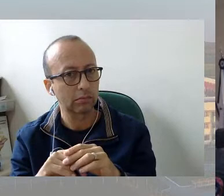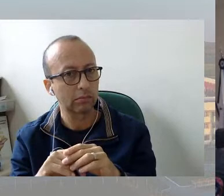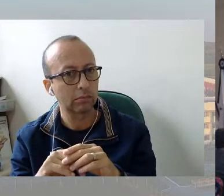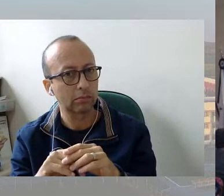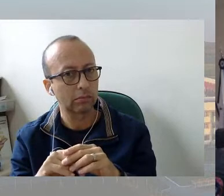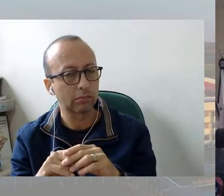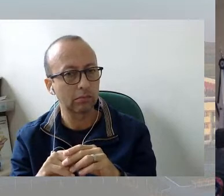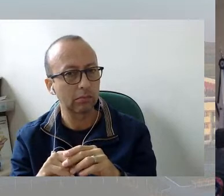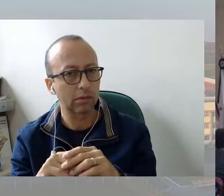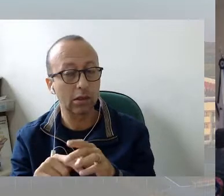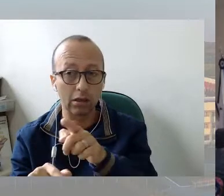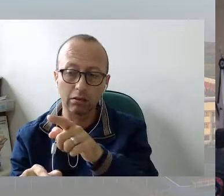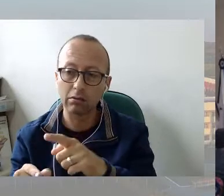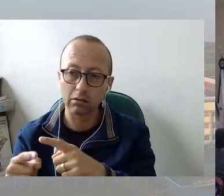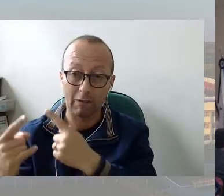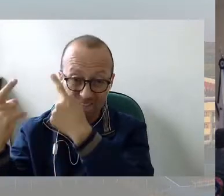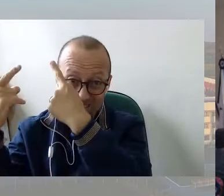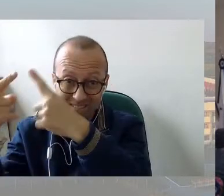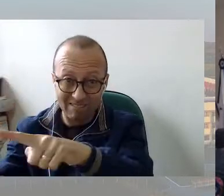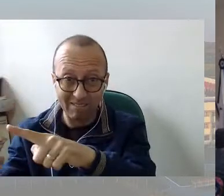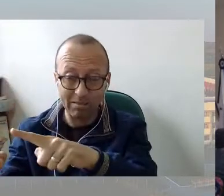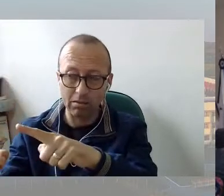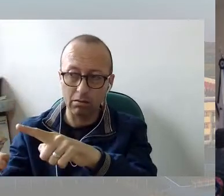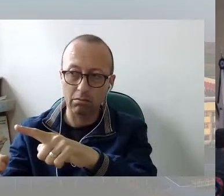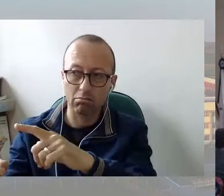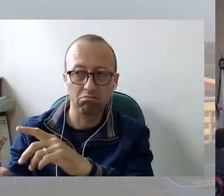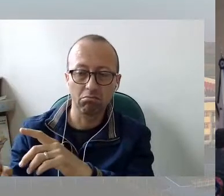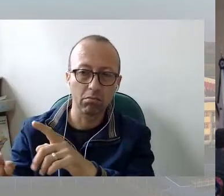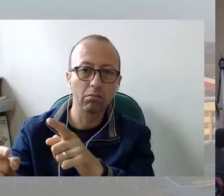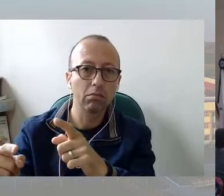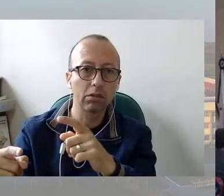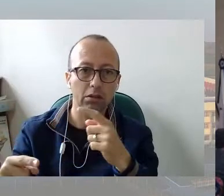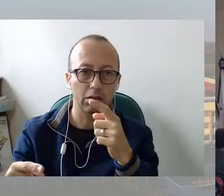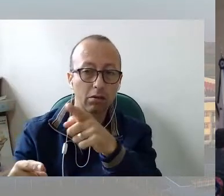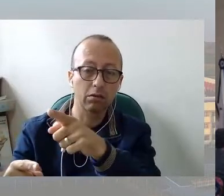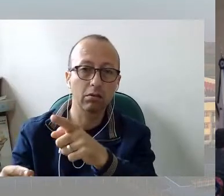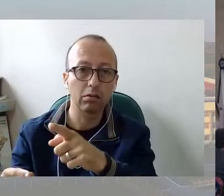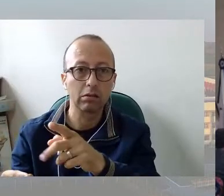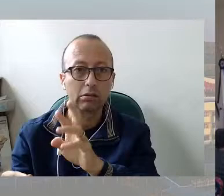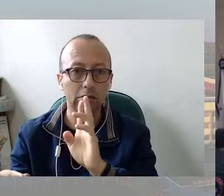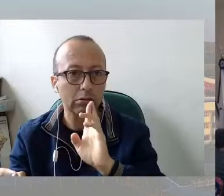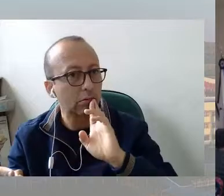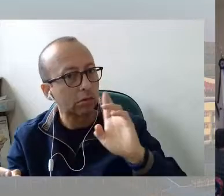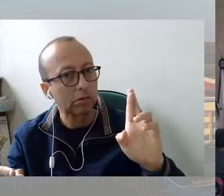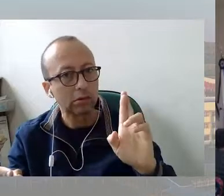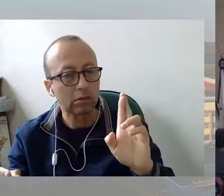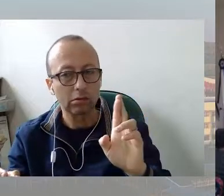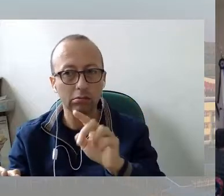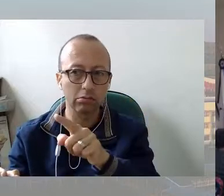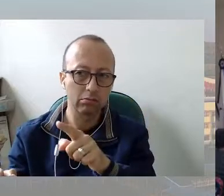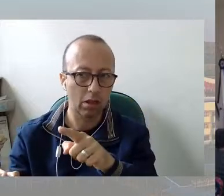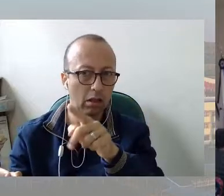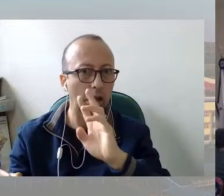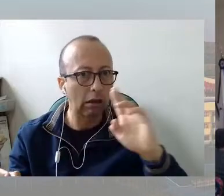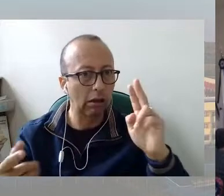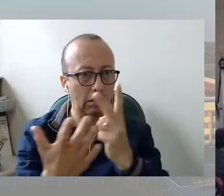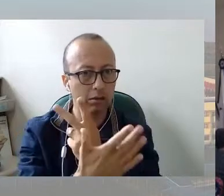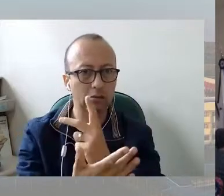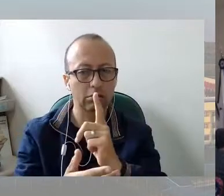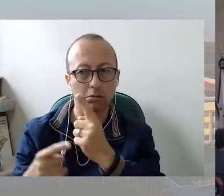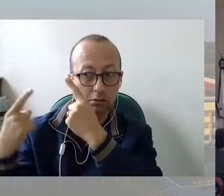é um negócio que eu tenho que repensar sempre, tenho que policiar. Era isso. Marta. Minha solidariedade. Obrigado.